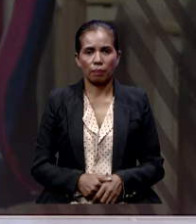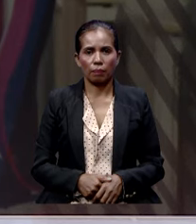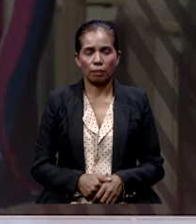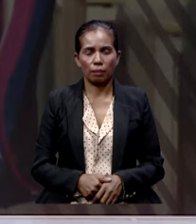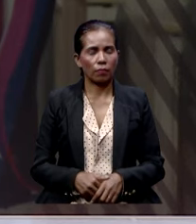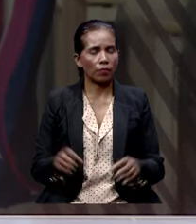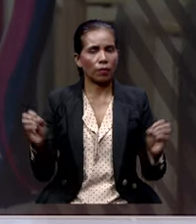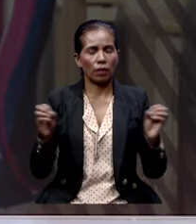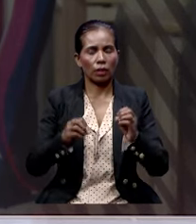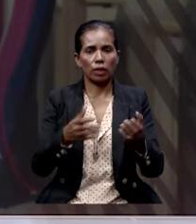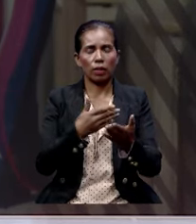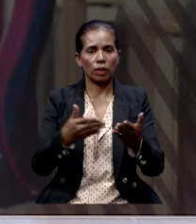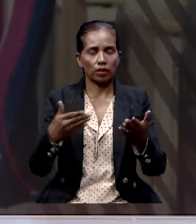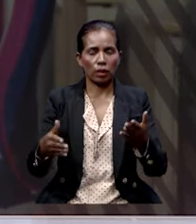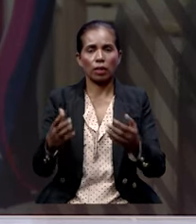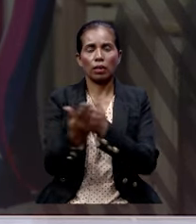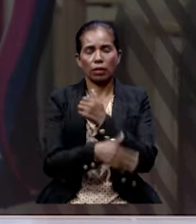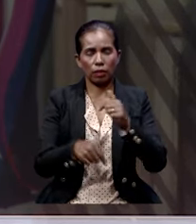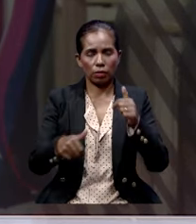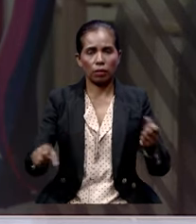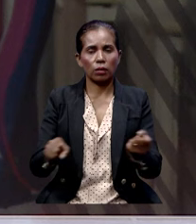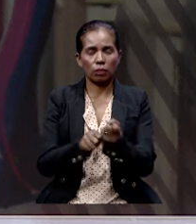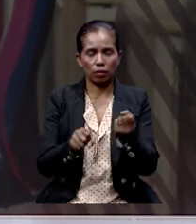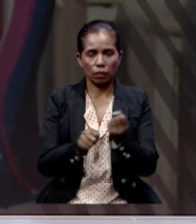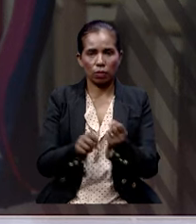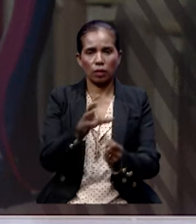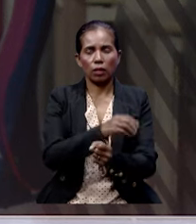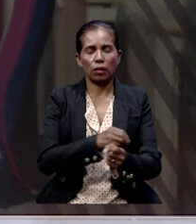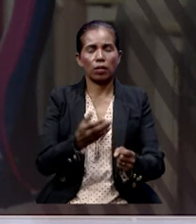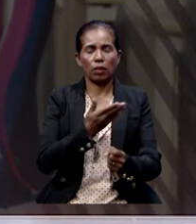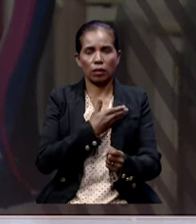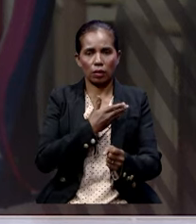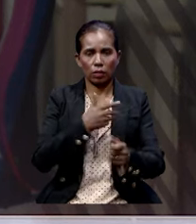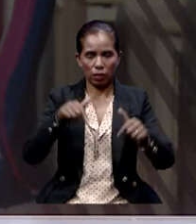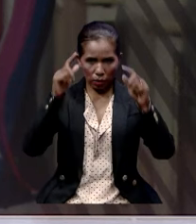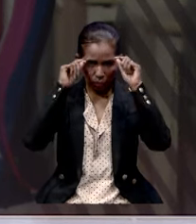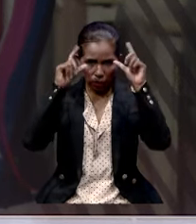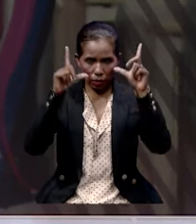Menos produção em Hara e Laranja e fator nebe contribui para a inflação em Timor-Leste.